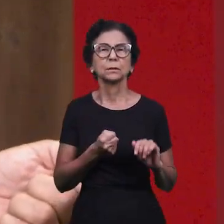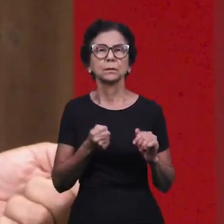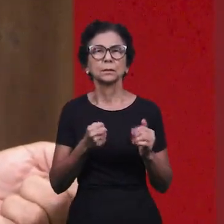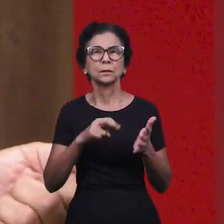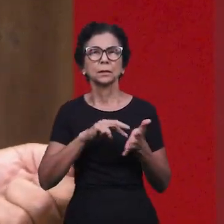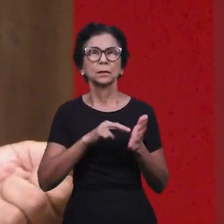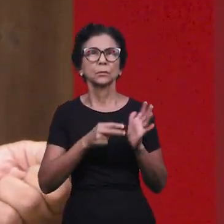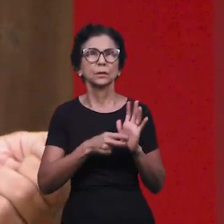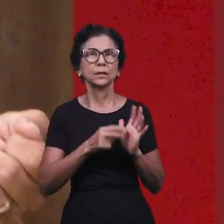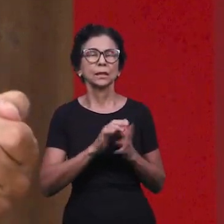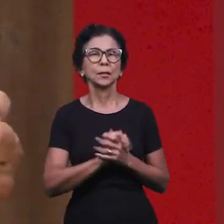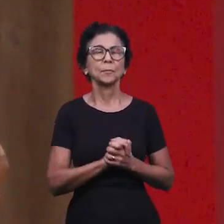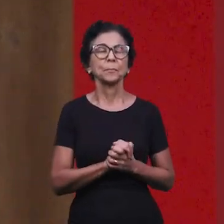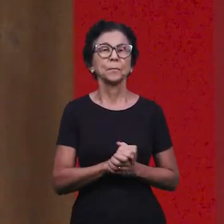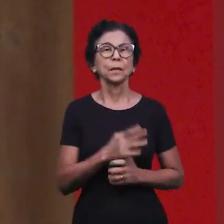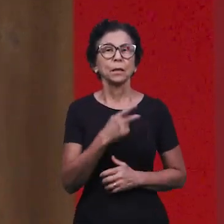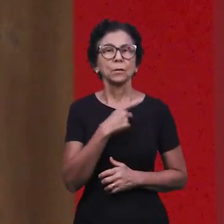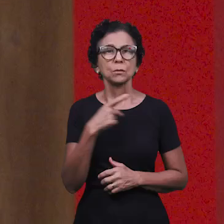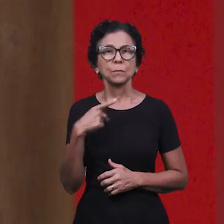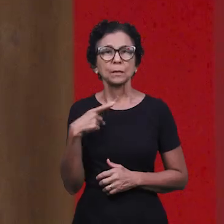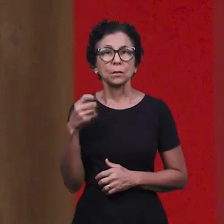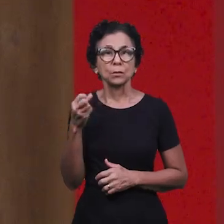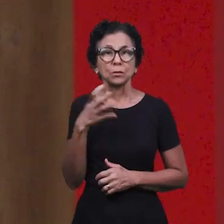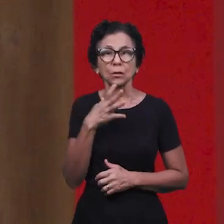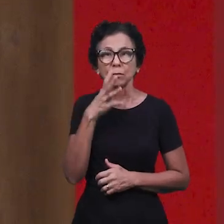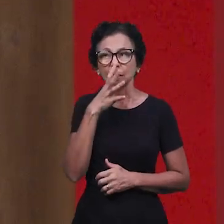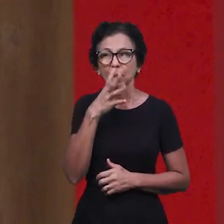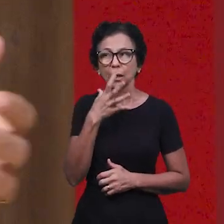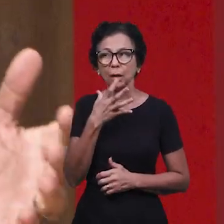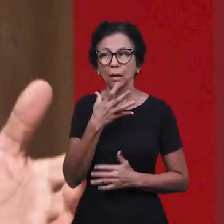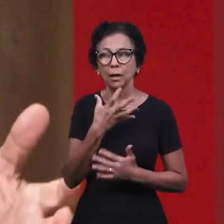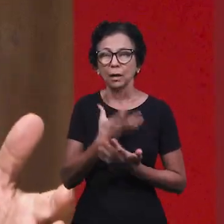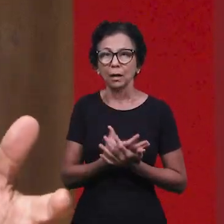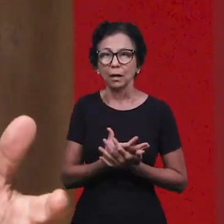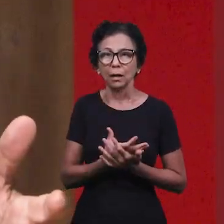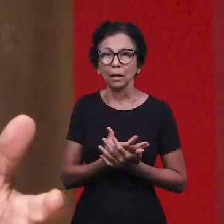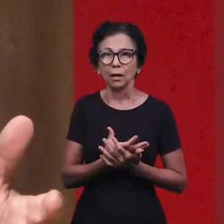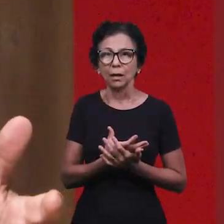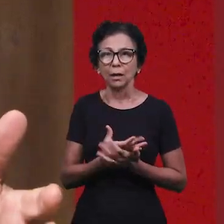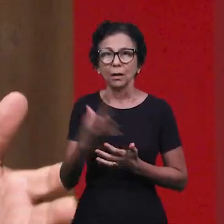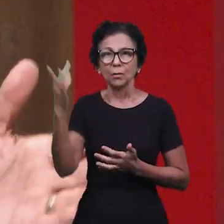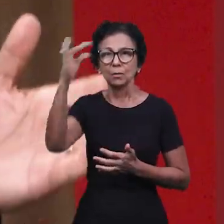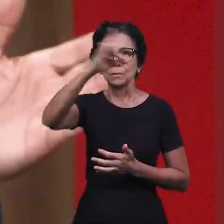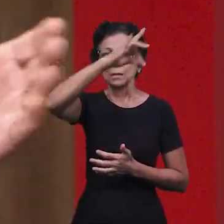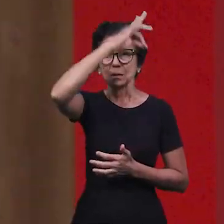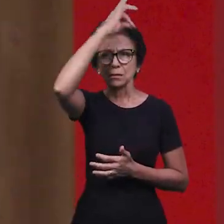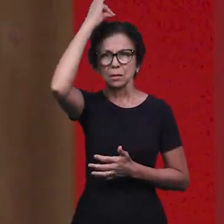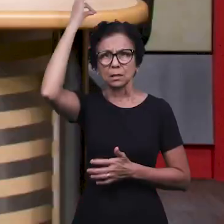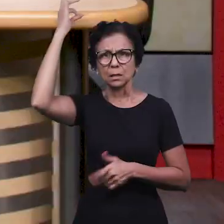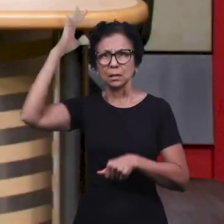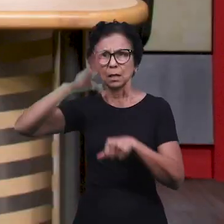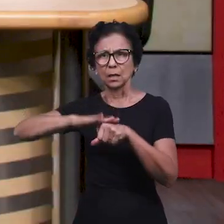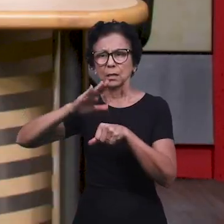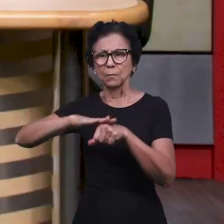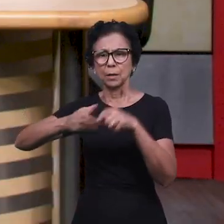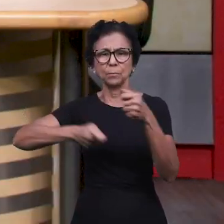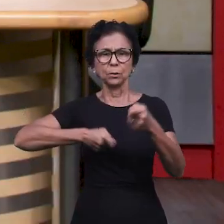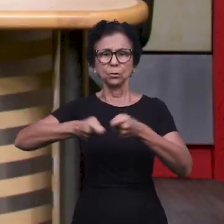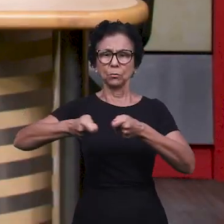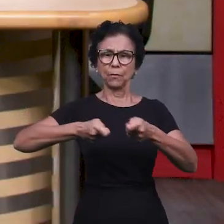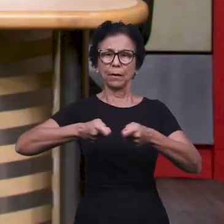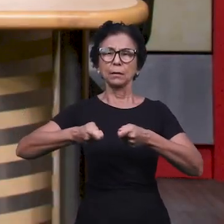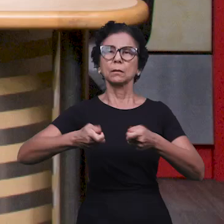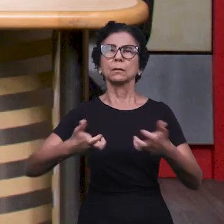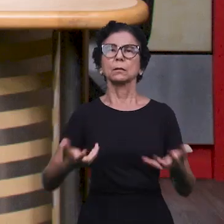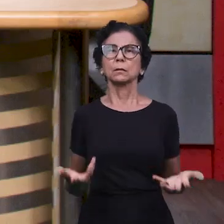Santo. É a direção do Espírito Santo, ou seja, tudo que fazemos por revelação. né, pastor Gilson? E você vai ver que esse mesmo paralelo